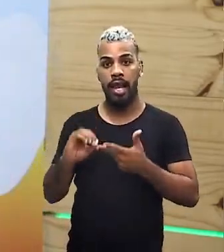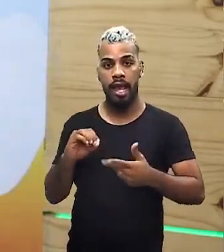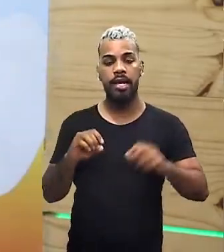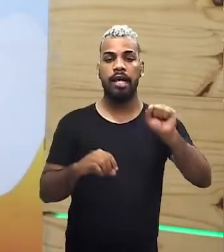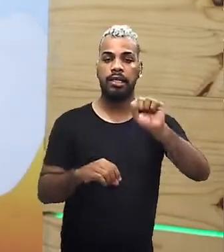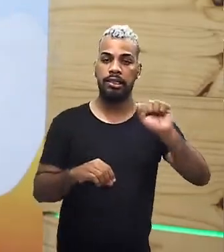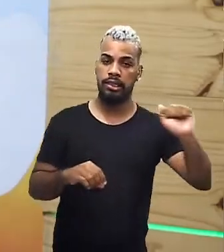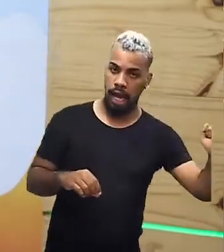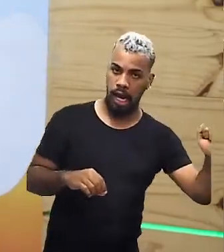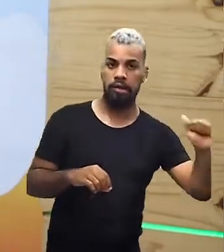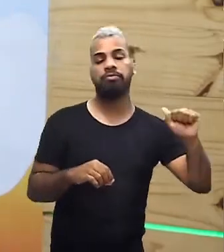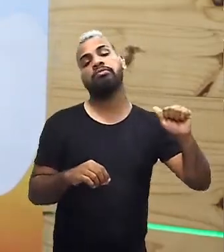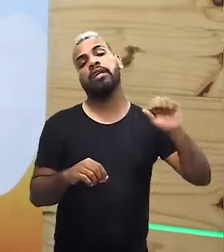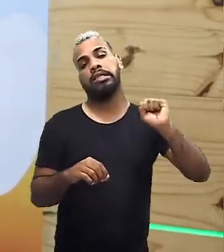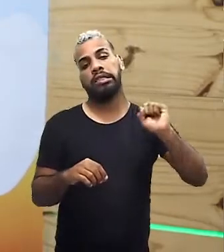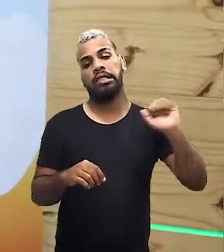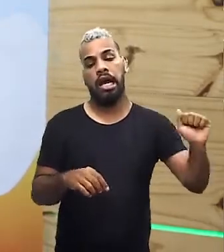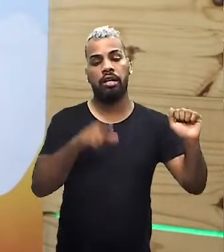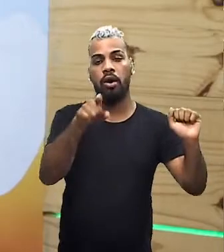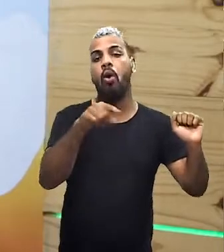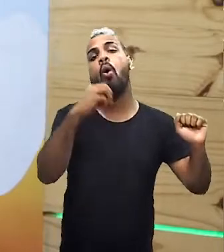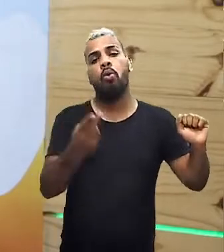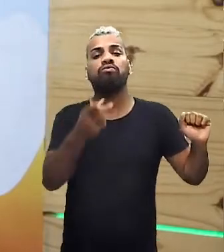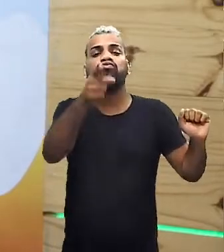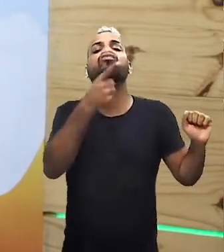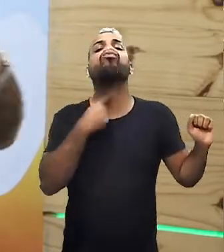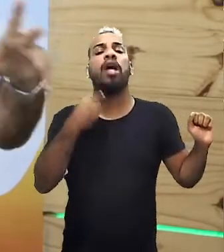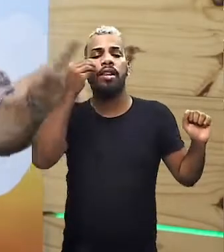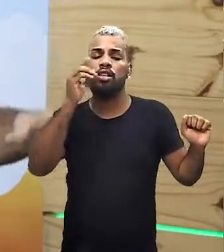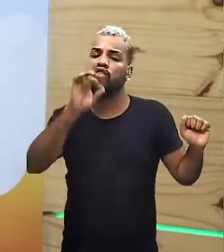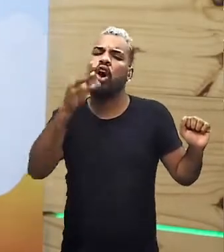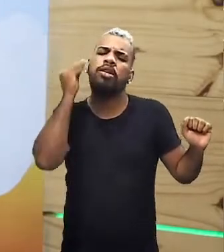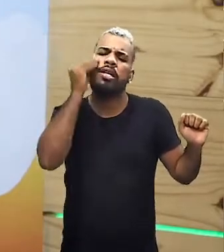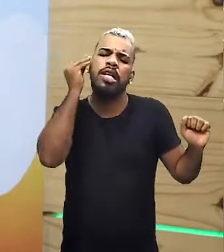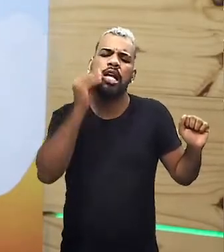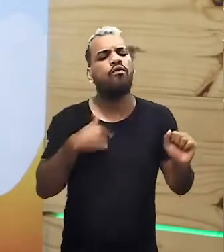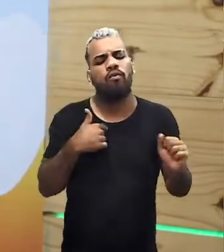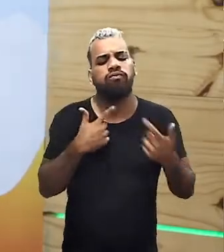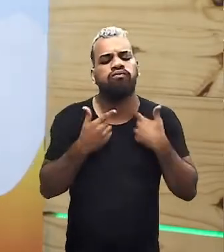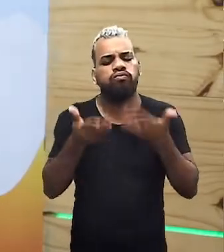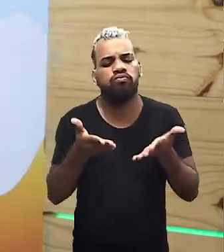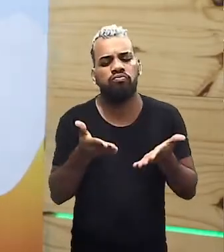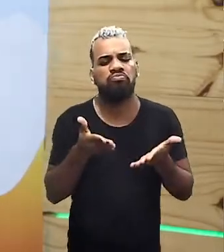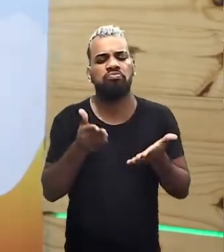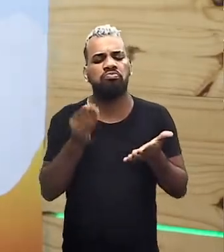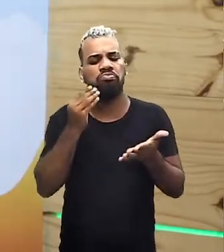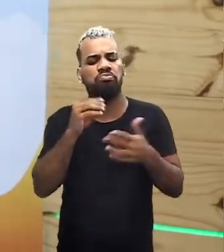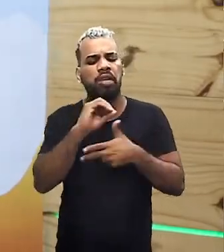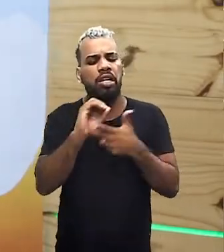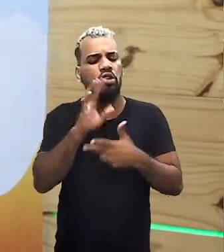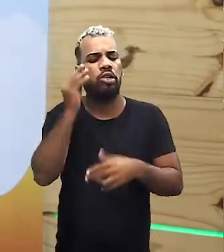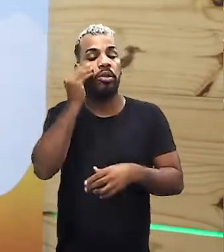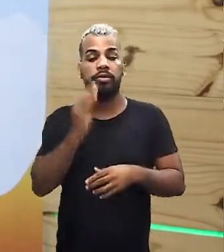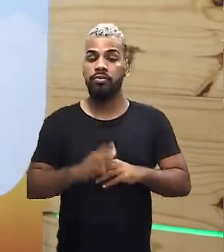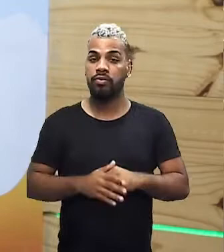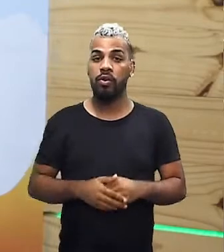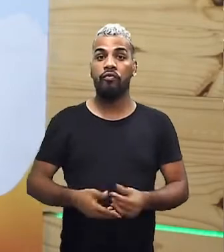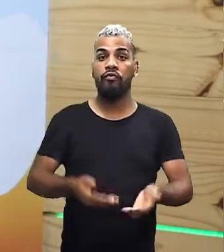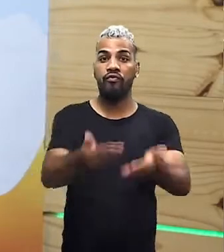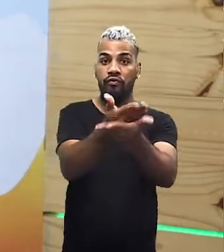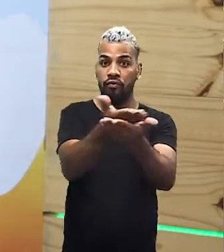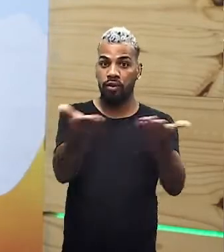vai fazer o Enem por experiência, abrange todo mundo, né? Então, quero chamar a atenção de você de mais